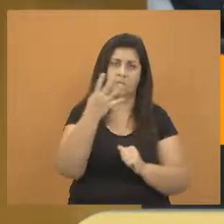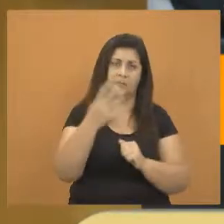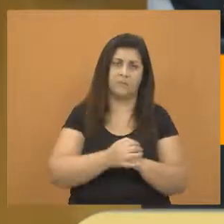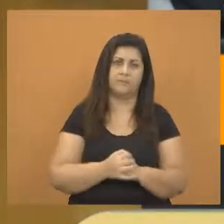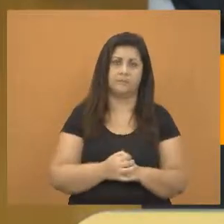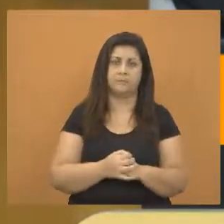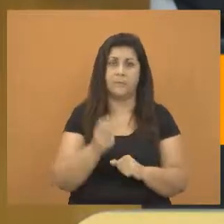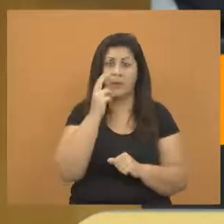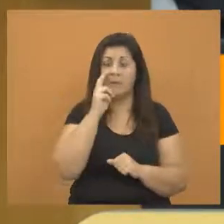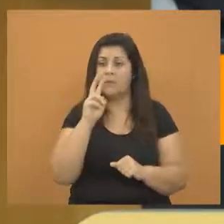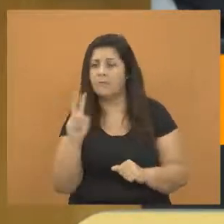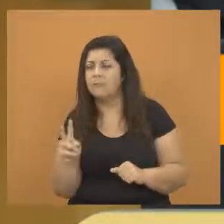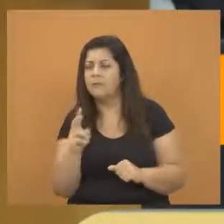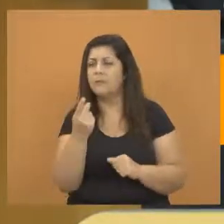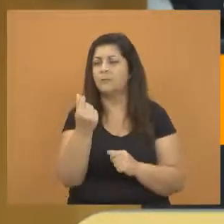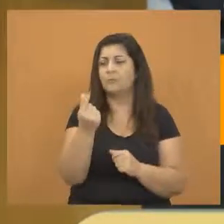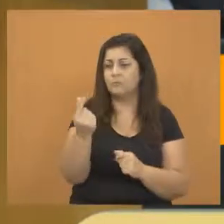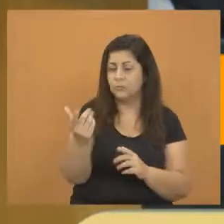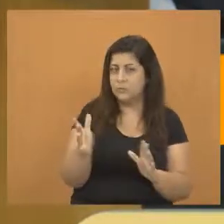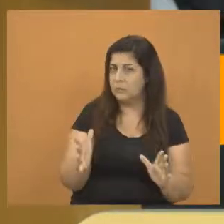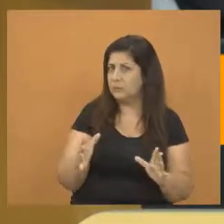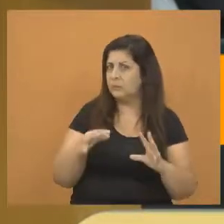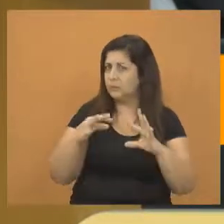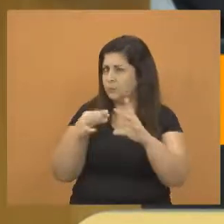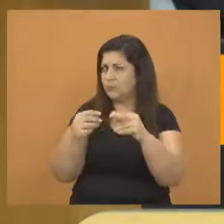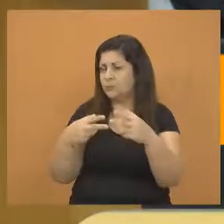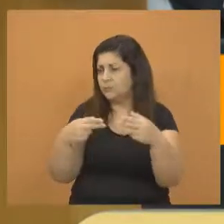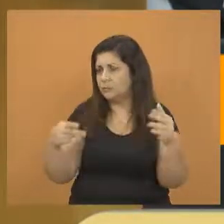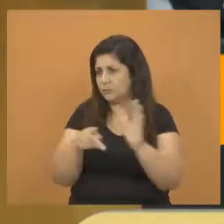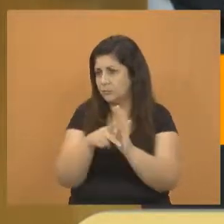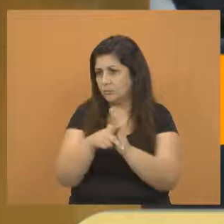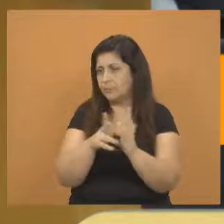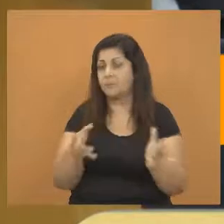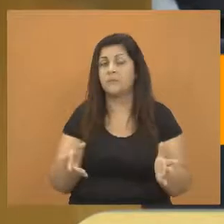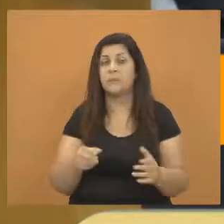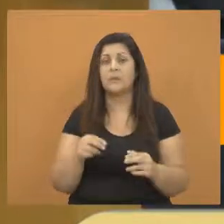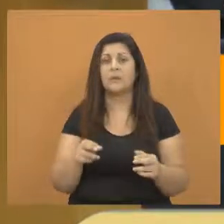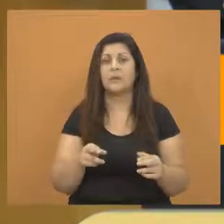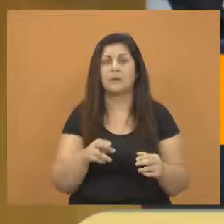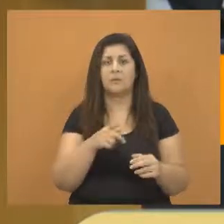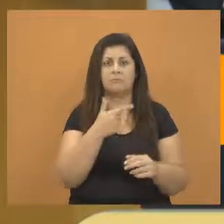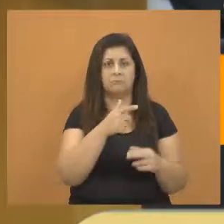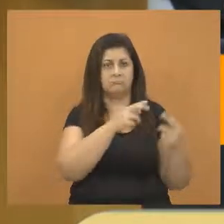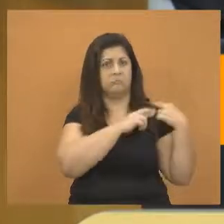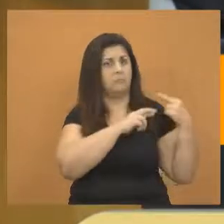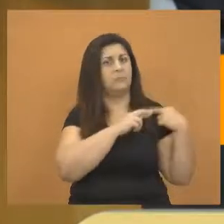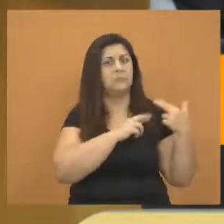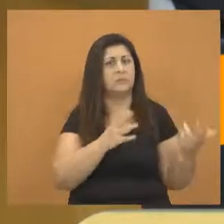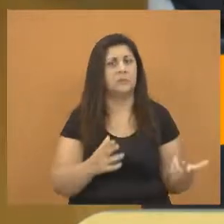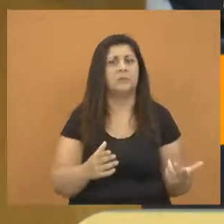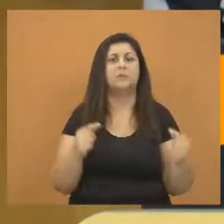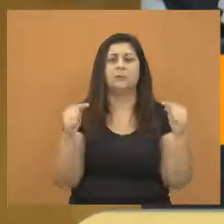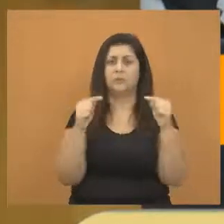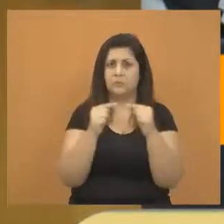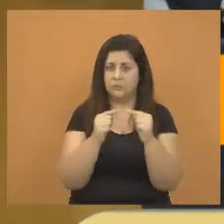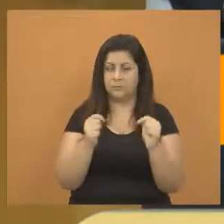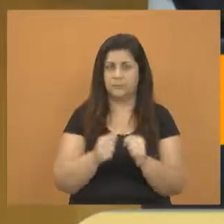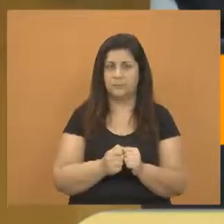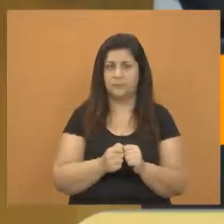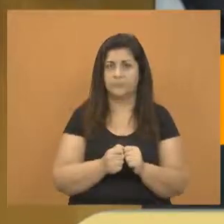avaliação física e financeira dos programas é inerente às responsabilidades do órgão responsável e objetiva.